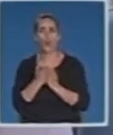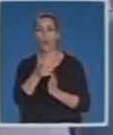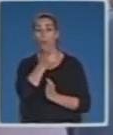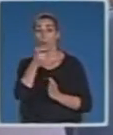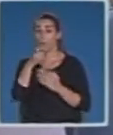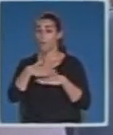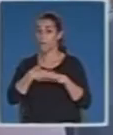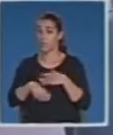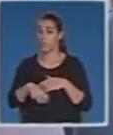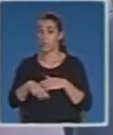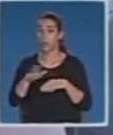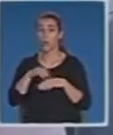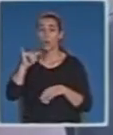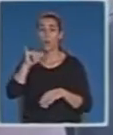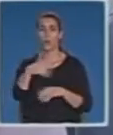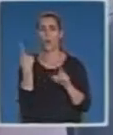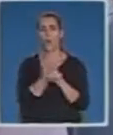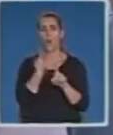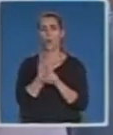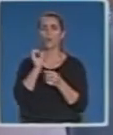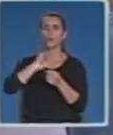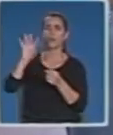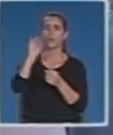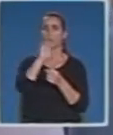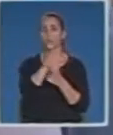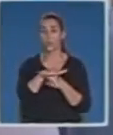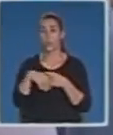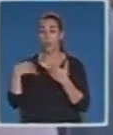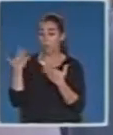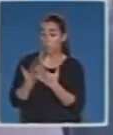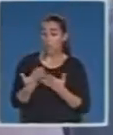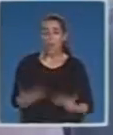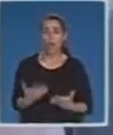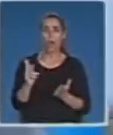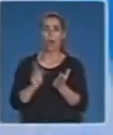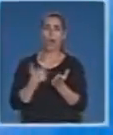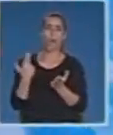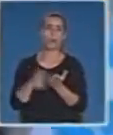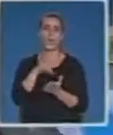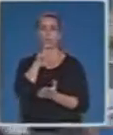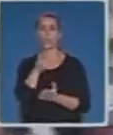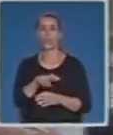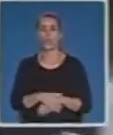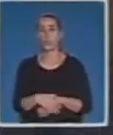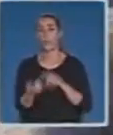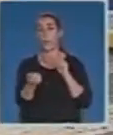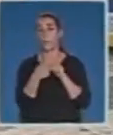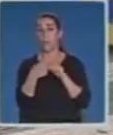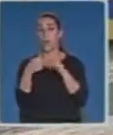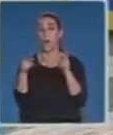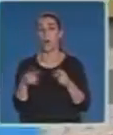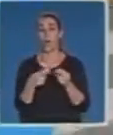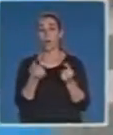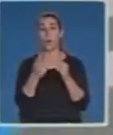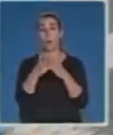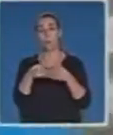fazer sobre um avião cargueiro para escoar os produtos da pesca. E até hoje estamos à espera dessa resposta. Junto à Baía de Angra, o CDS